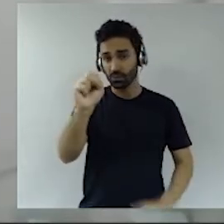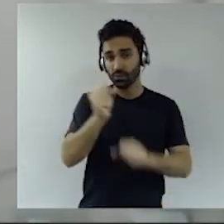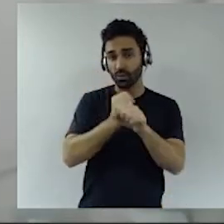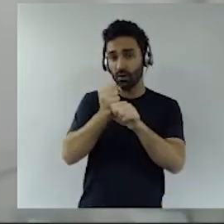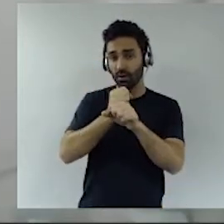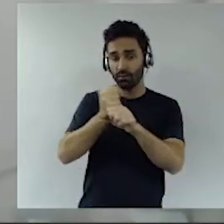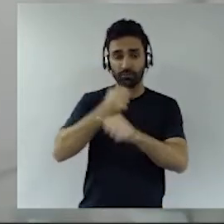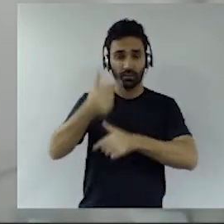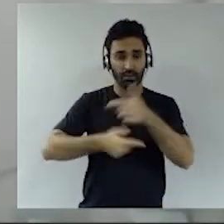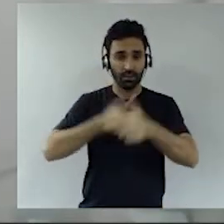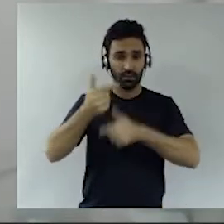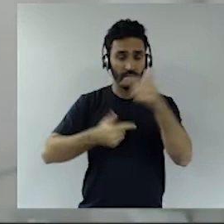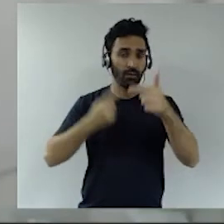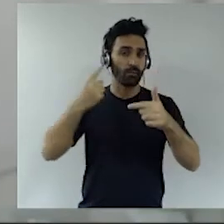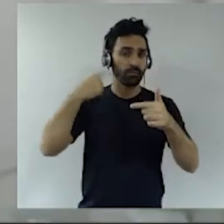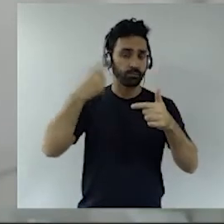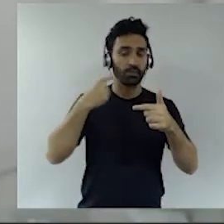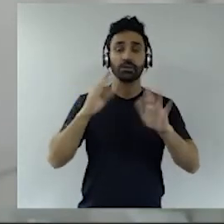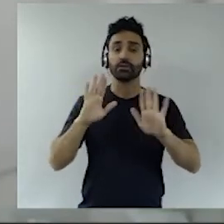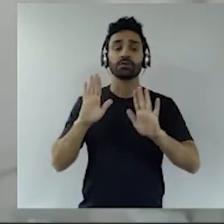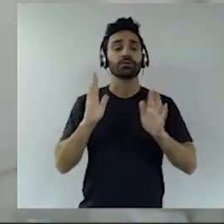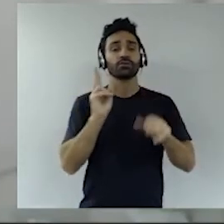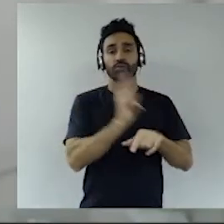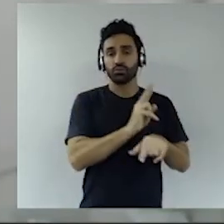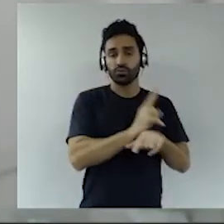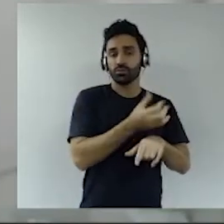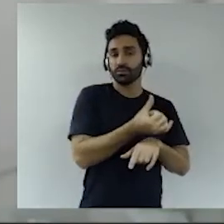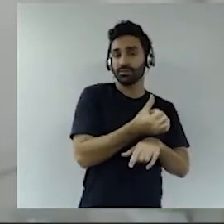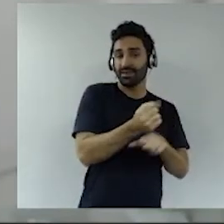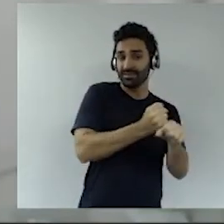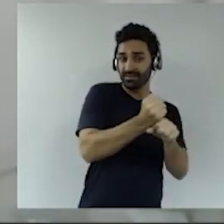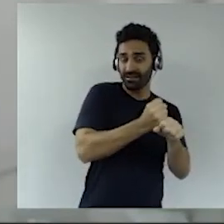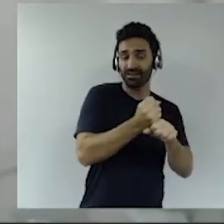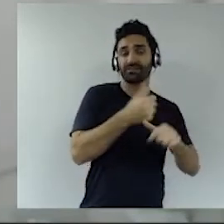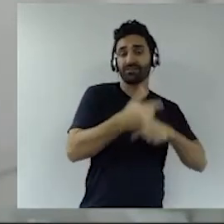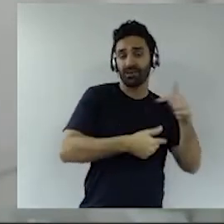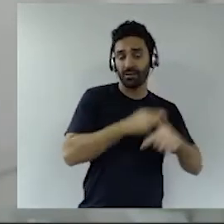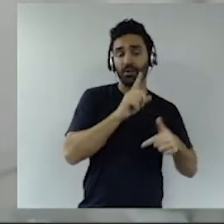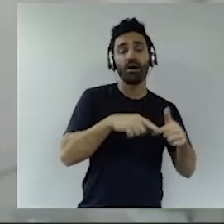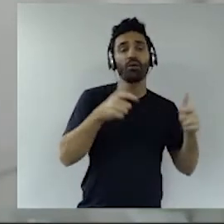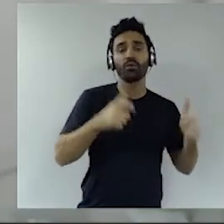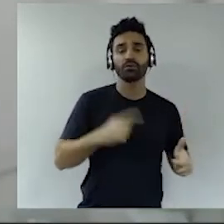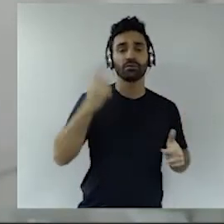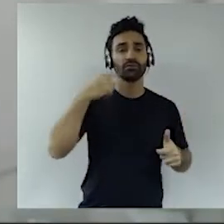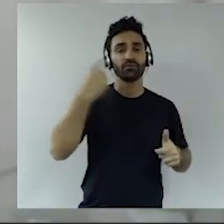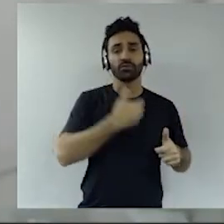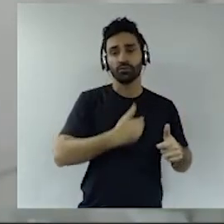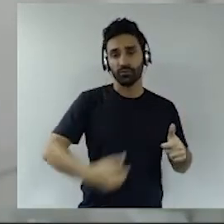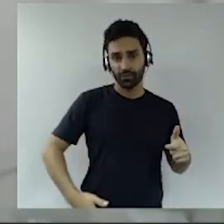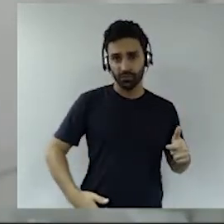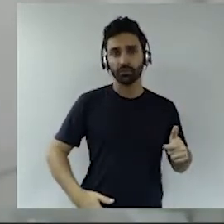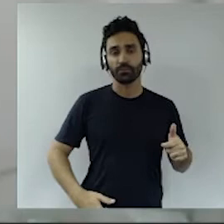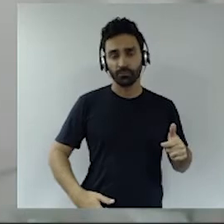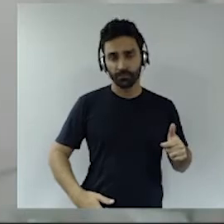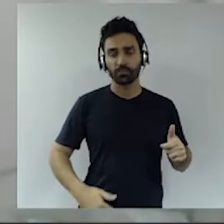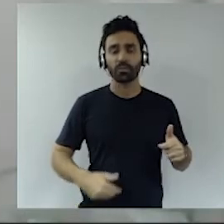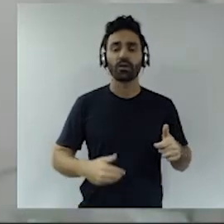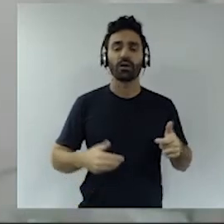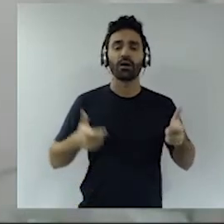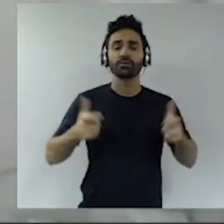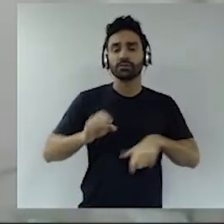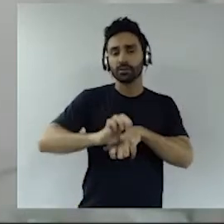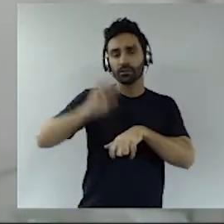atividade pública, 6 anos eu exerci a advocacia pública no Estado do Maranhão como procurador do Estado no início da